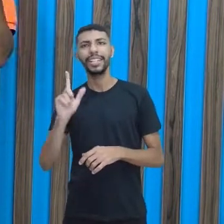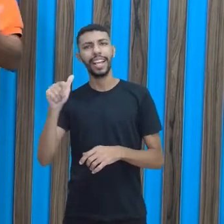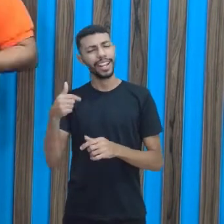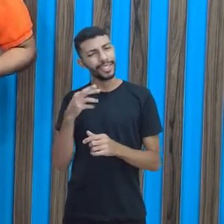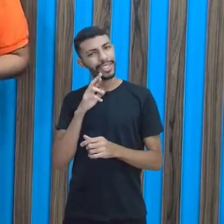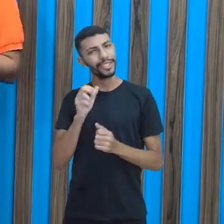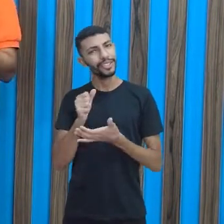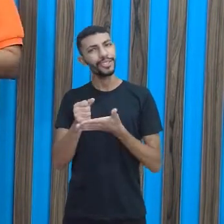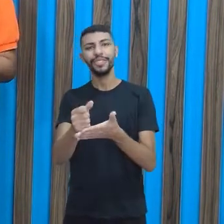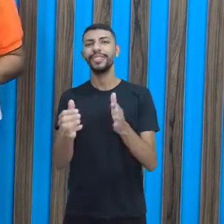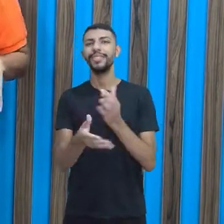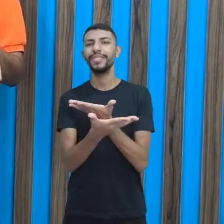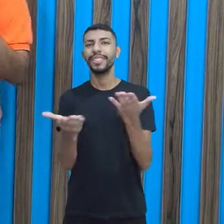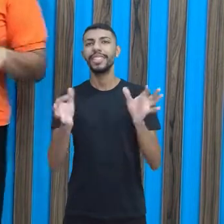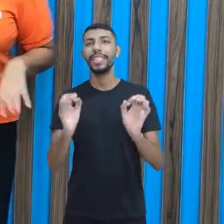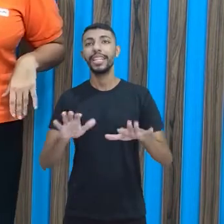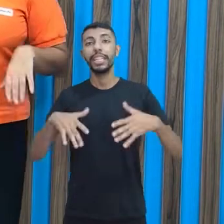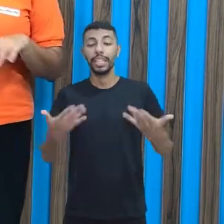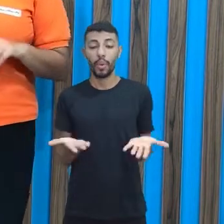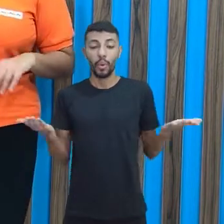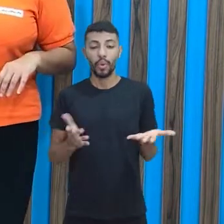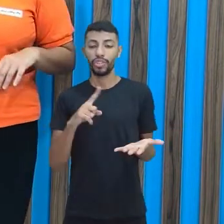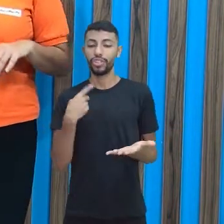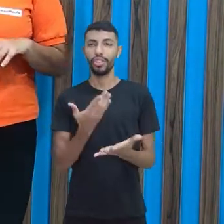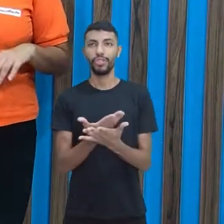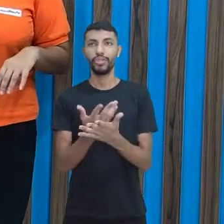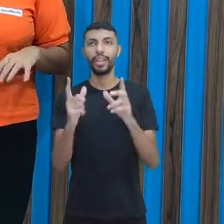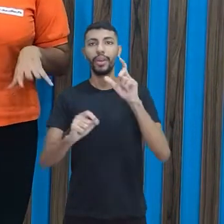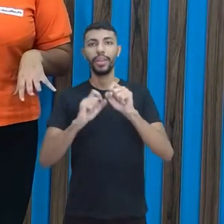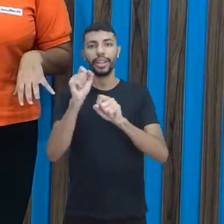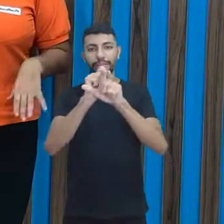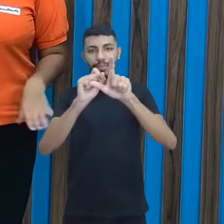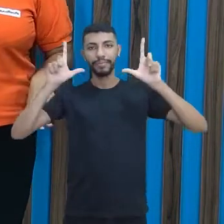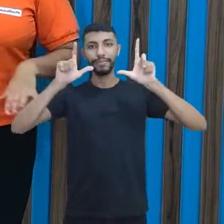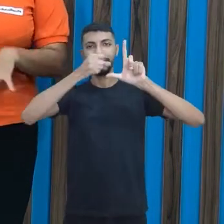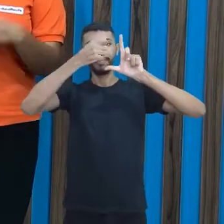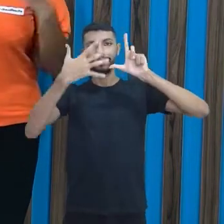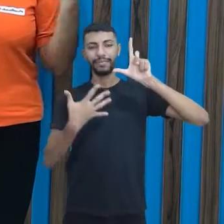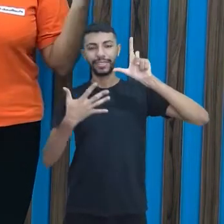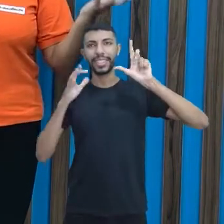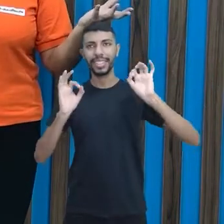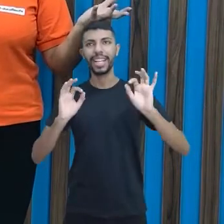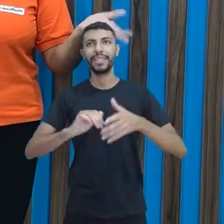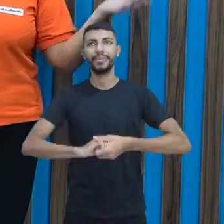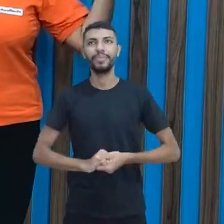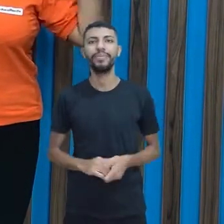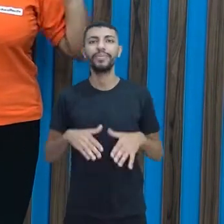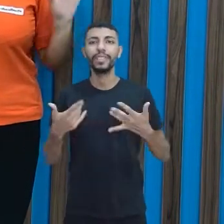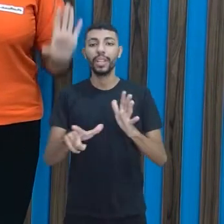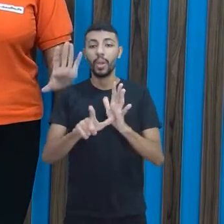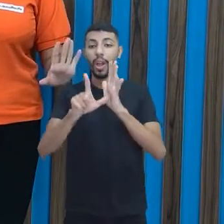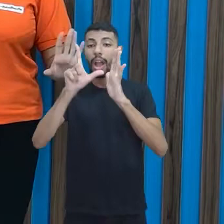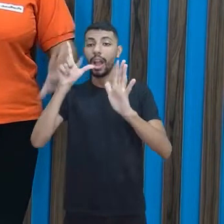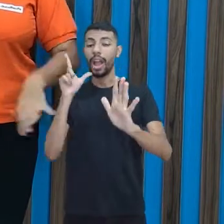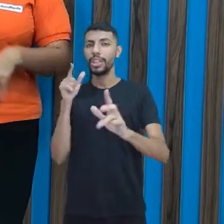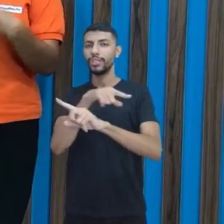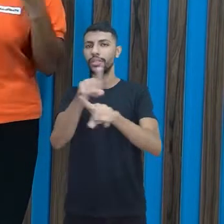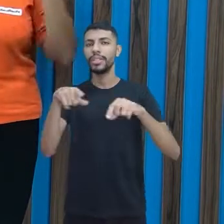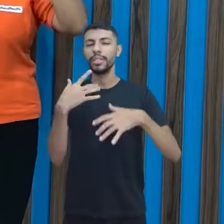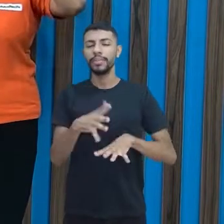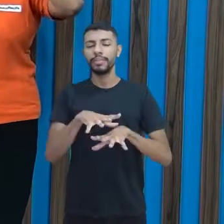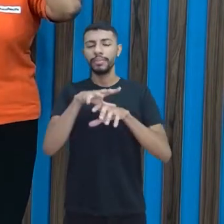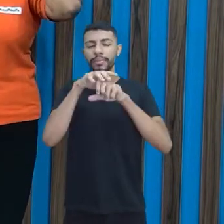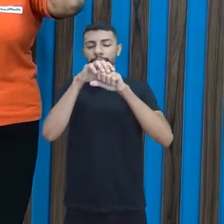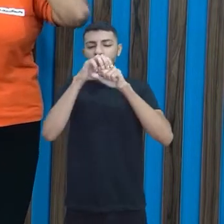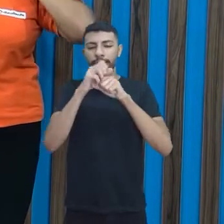já disse, vamos hoje estudar o autorretrato. E aí, antes de tudo, respirem fundo, se